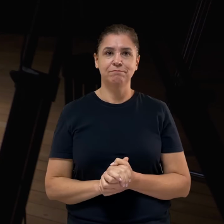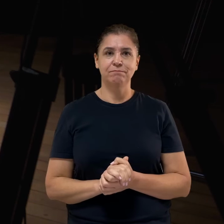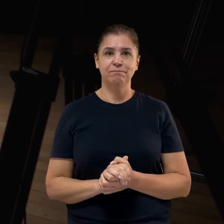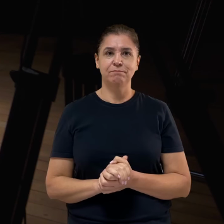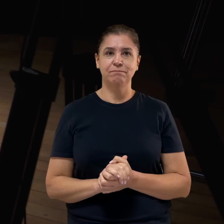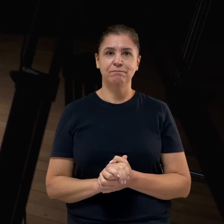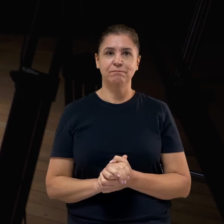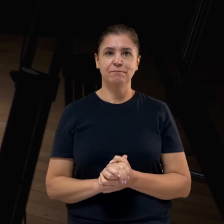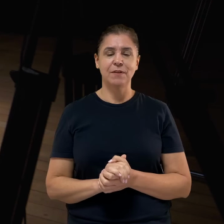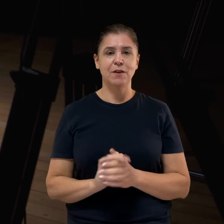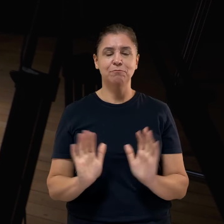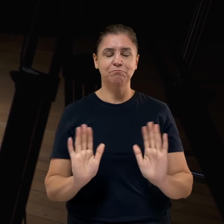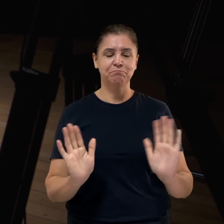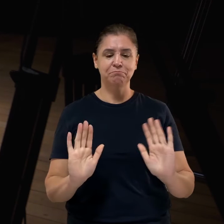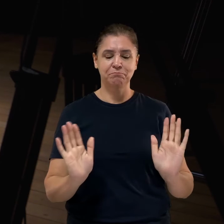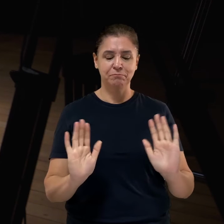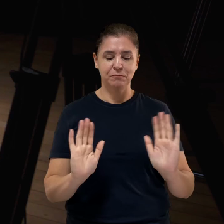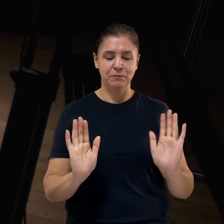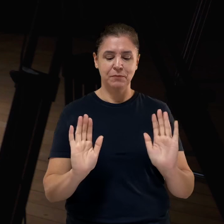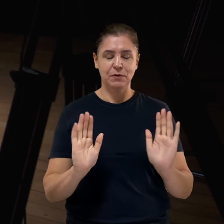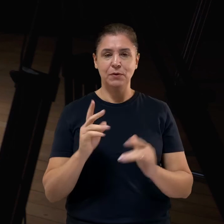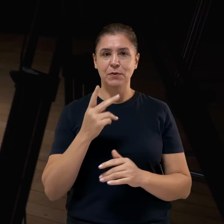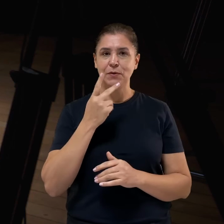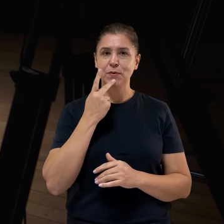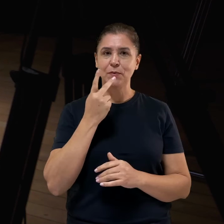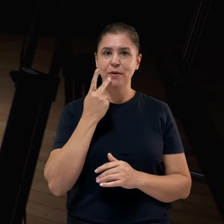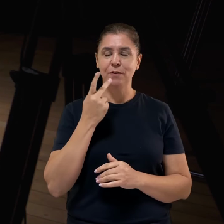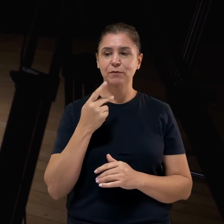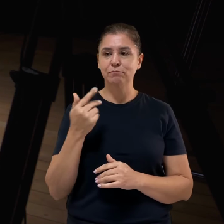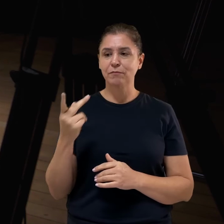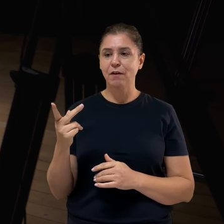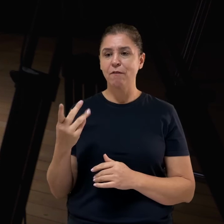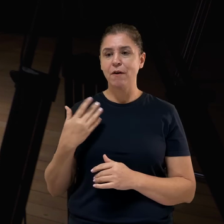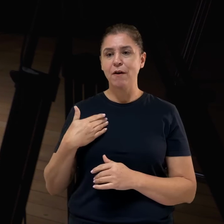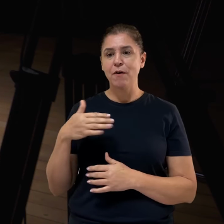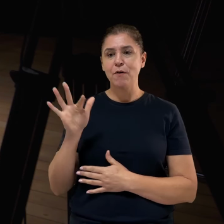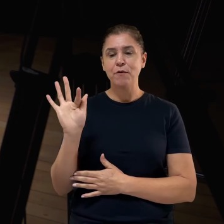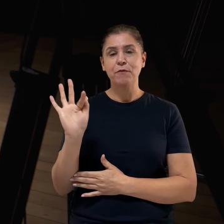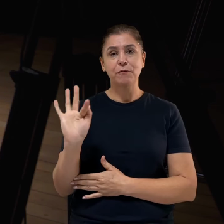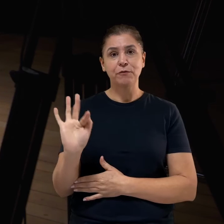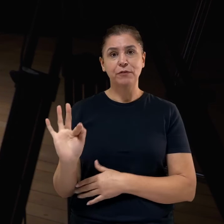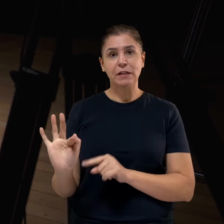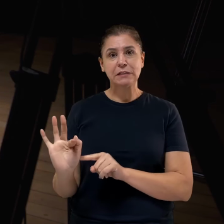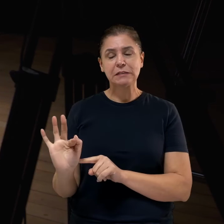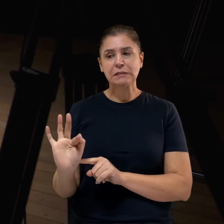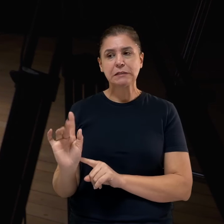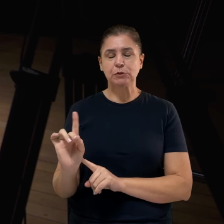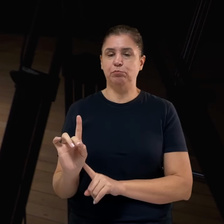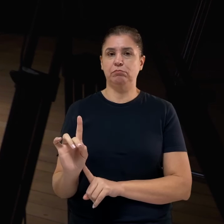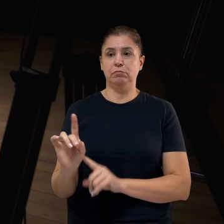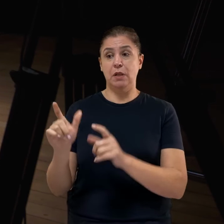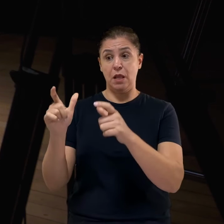deixar assim porque O senhor estava feliz naquela comunidade? Não.